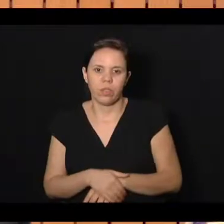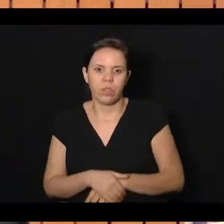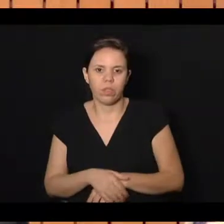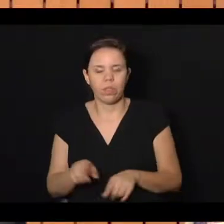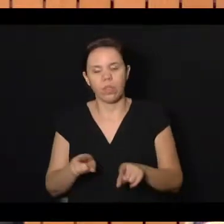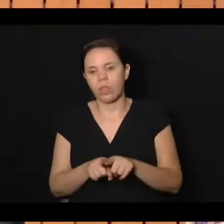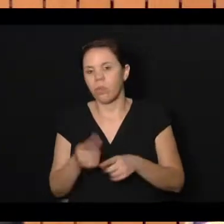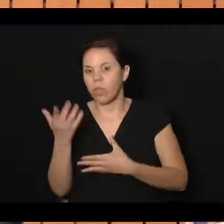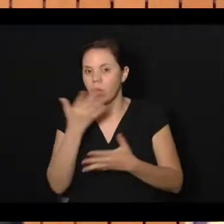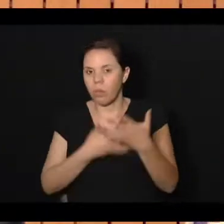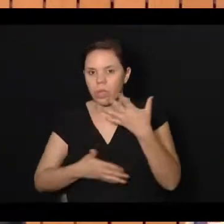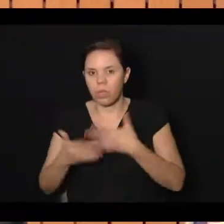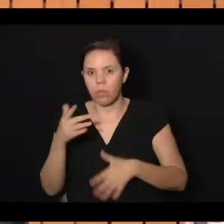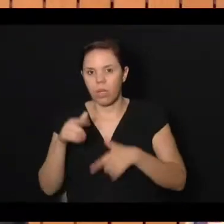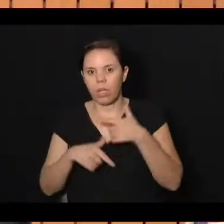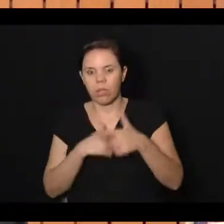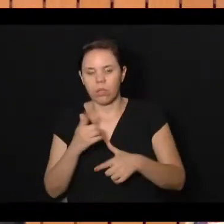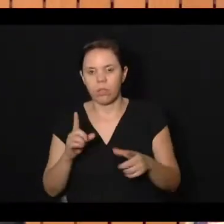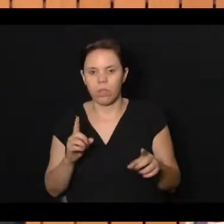da assistência